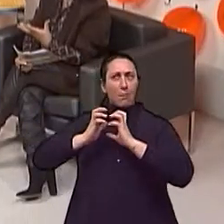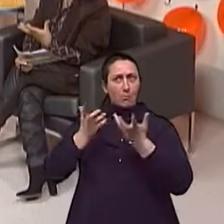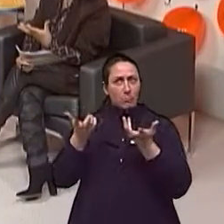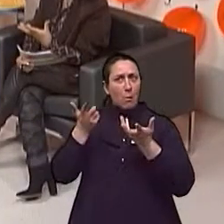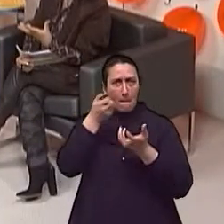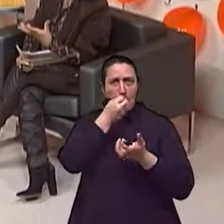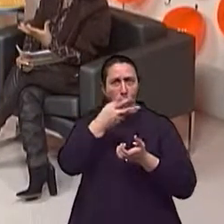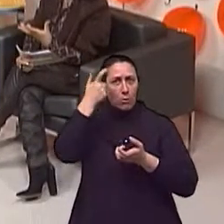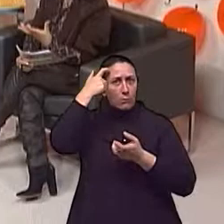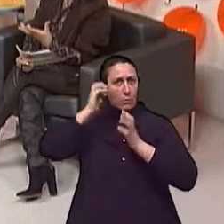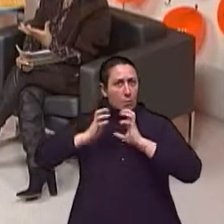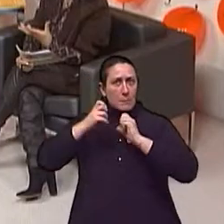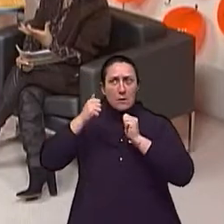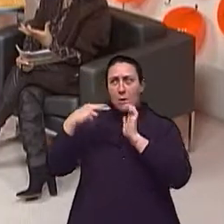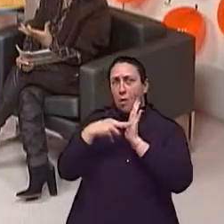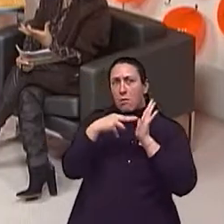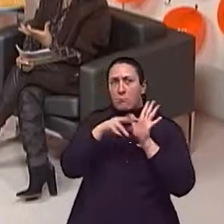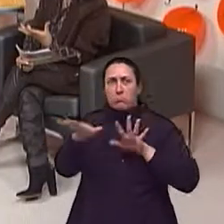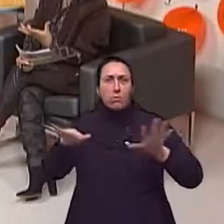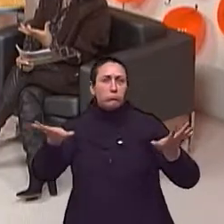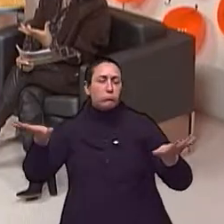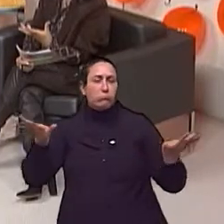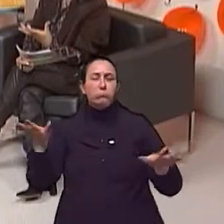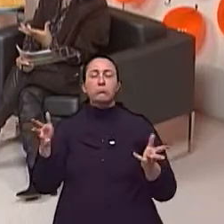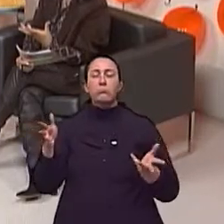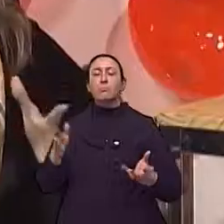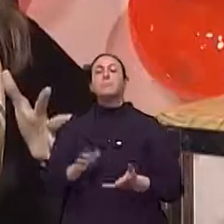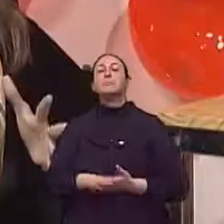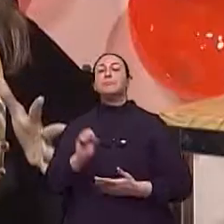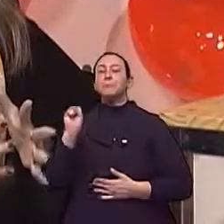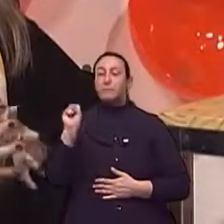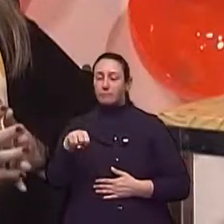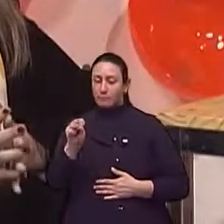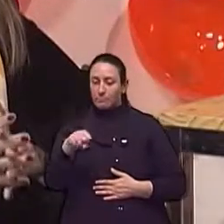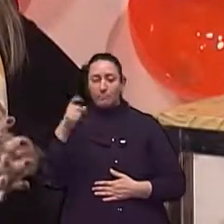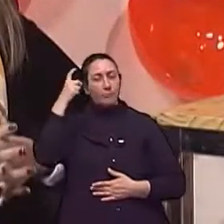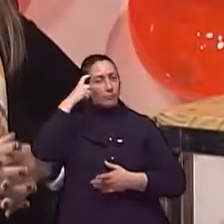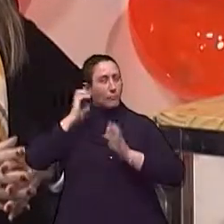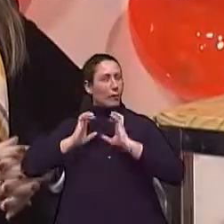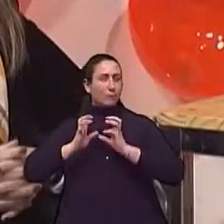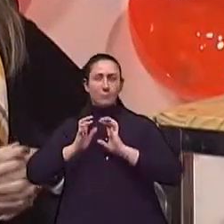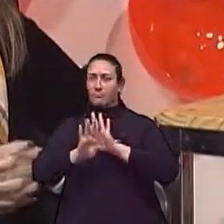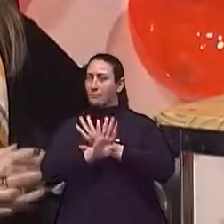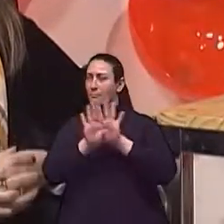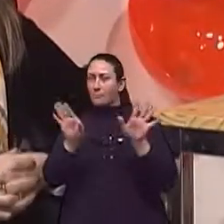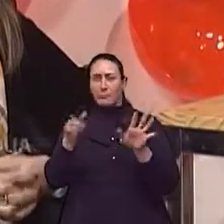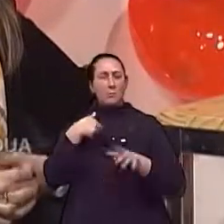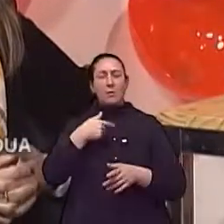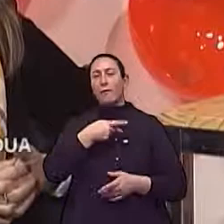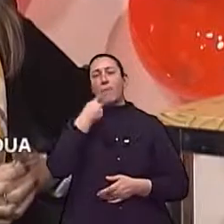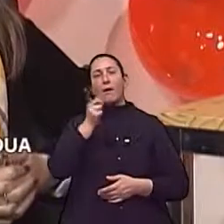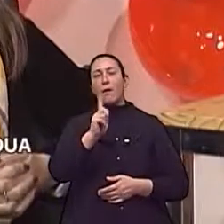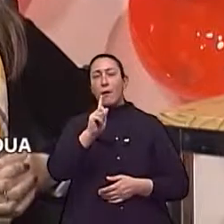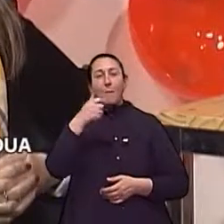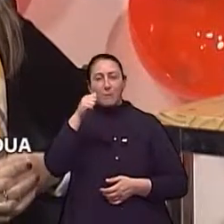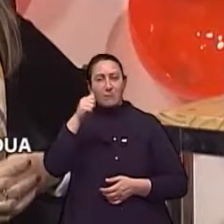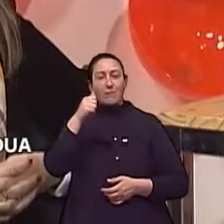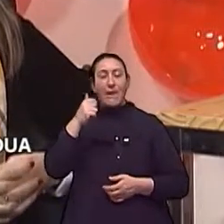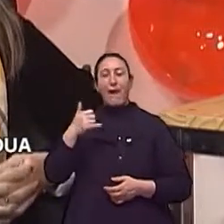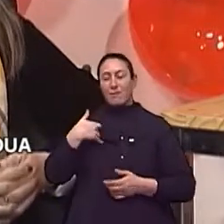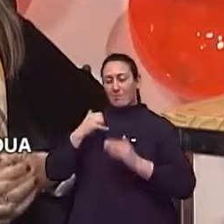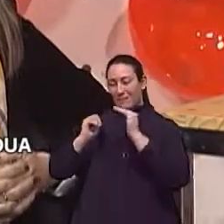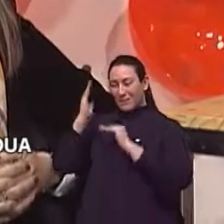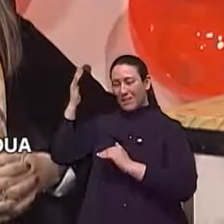agradece que a gente esteja sempre atenta para tudo doutora o cérebro agradece não precisa começar a falar Palavra fazer palavras cruzadas depois do